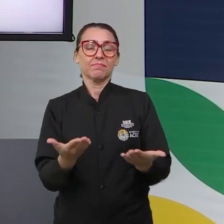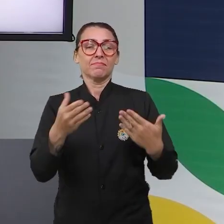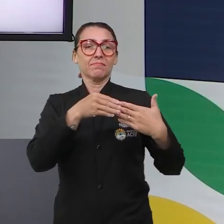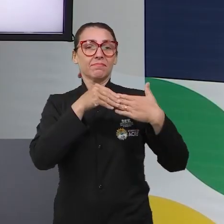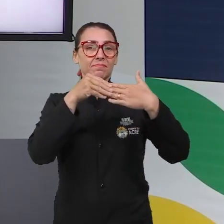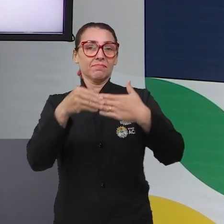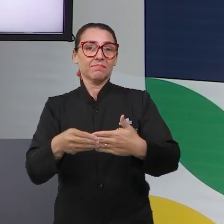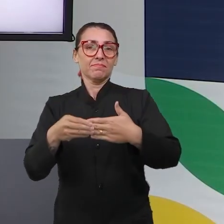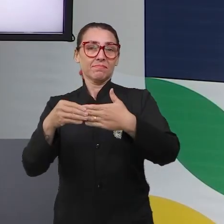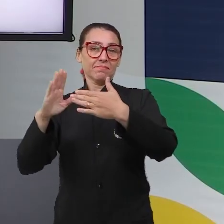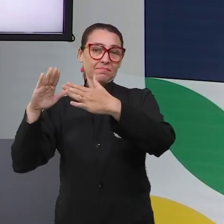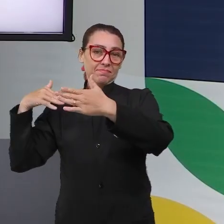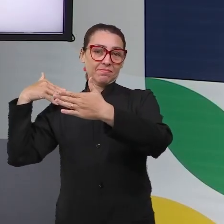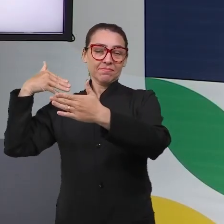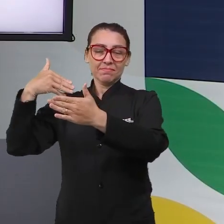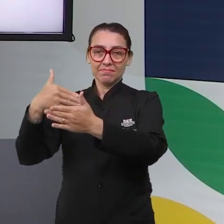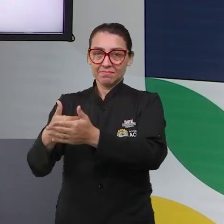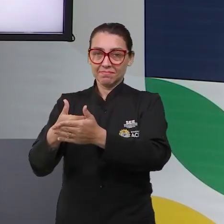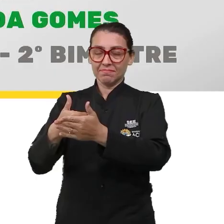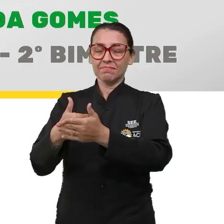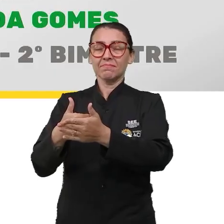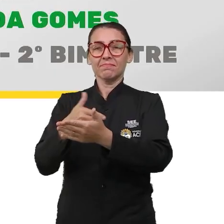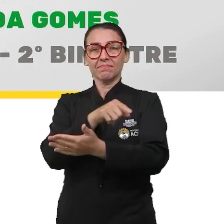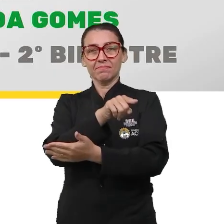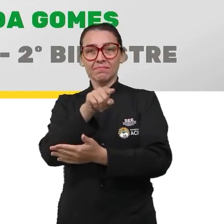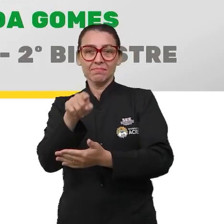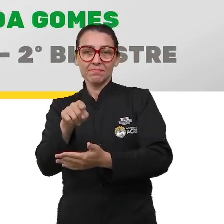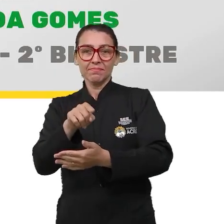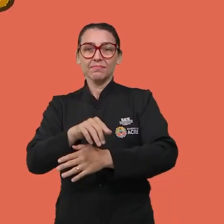aí um repertório bem interessante para você.